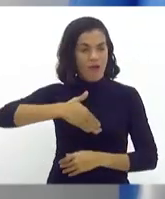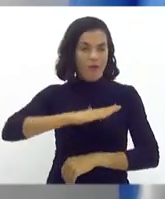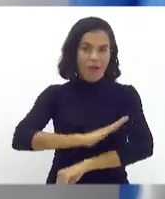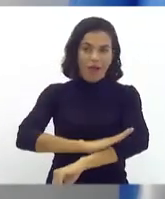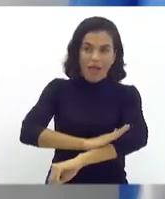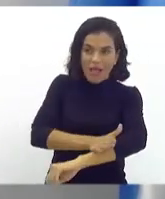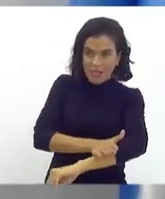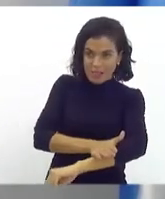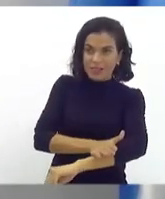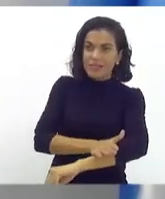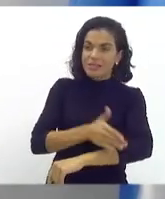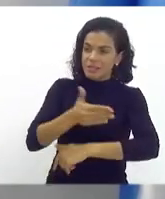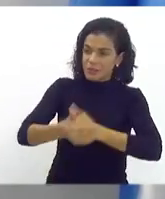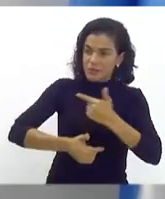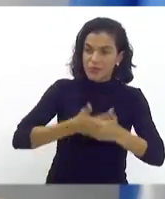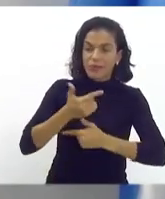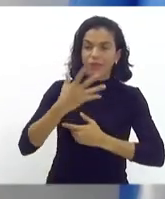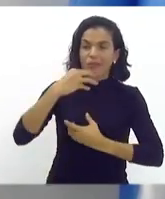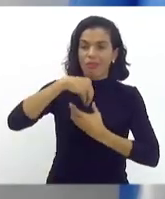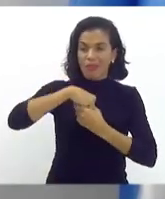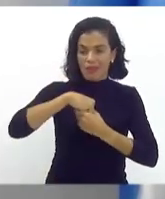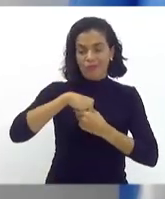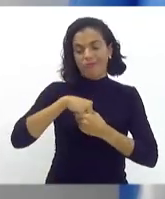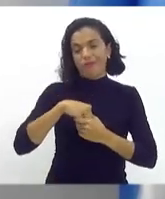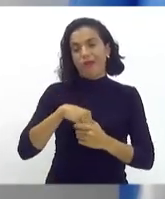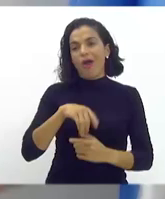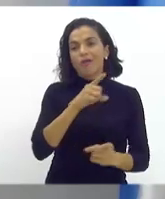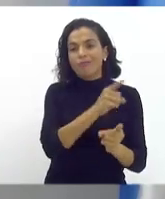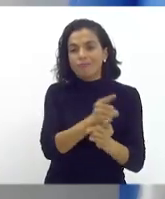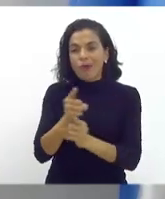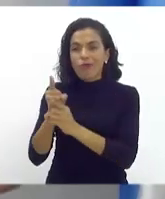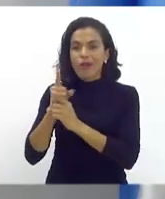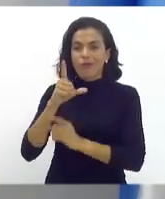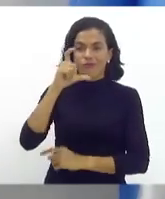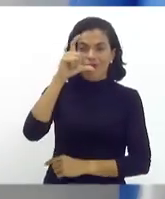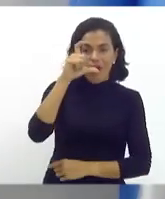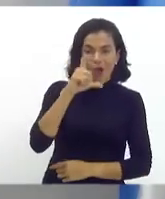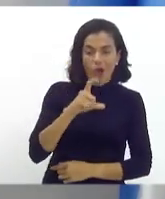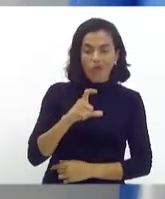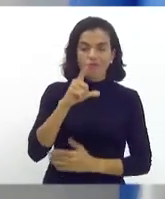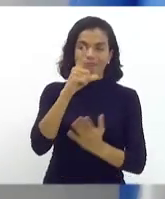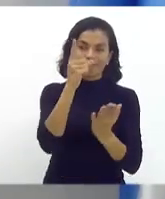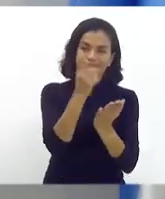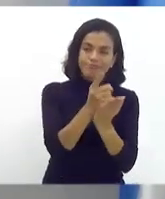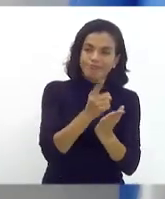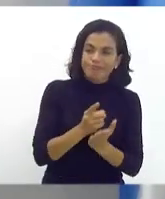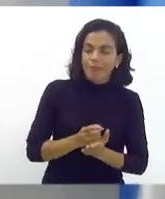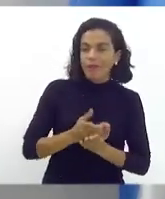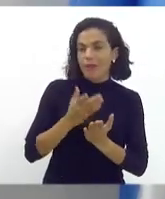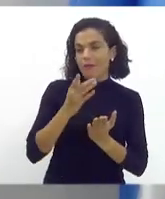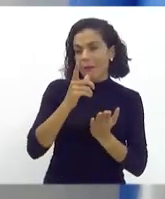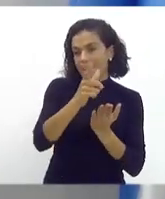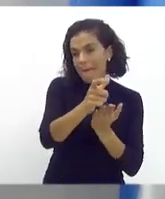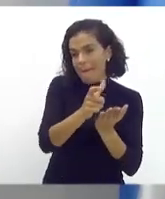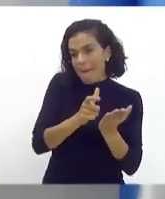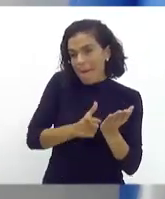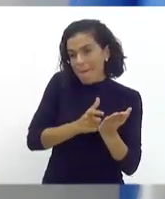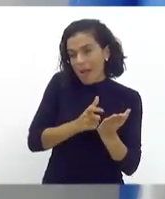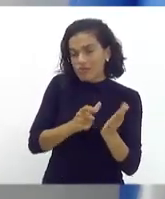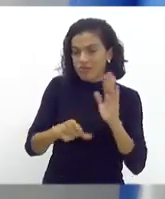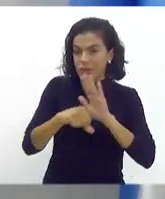racismo operante dentro da lógica de reconhecimento fotográfico não ficou nenhuma dúvida que a partir da apresentação